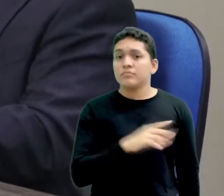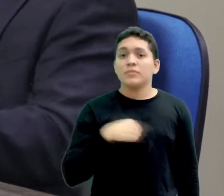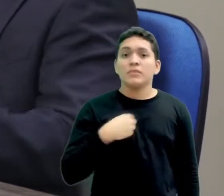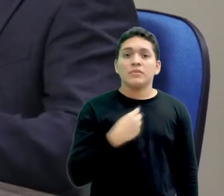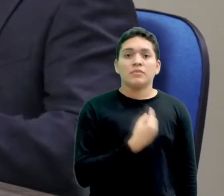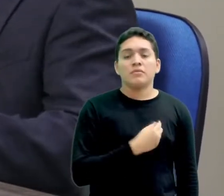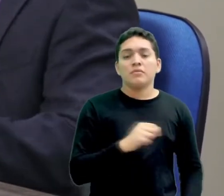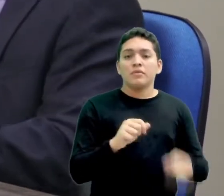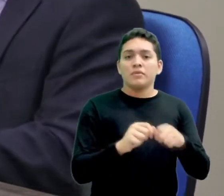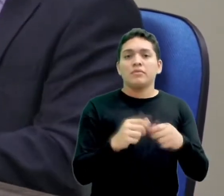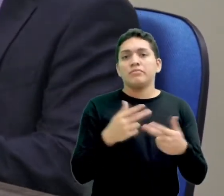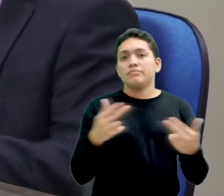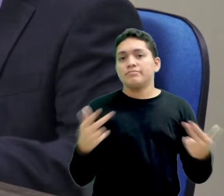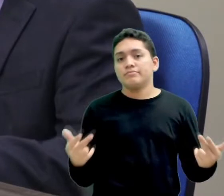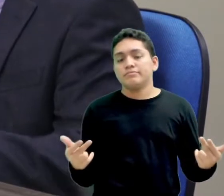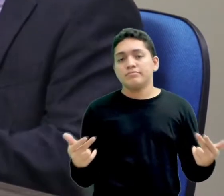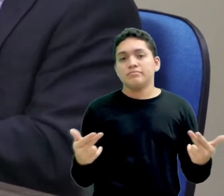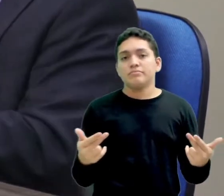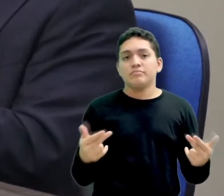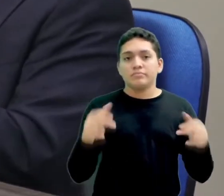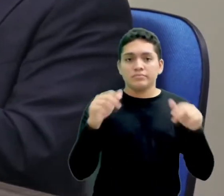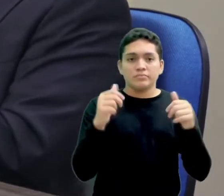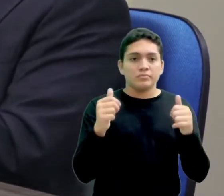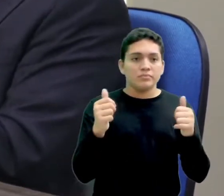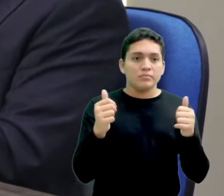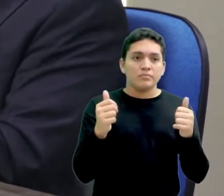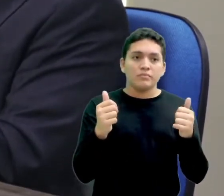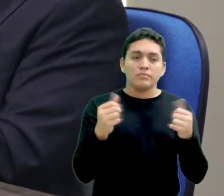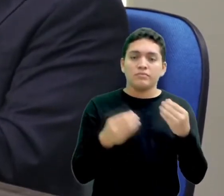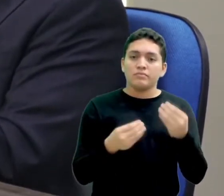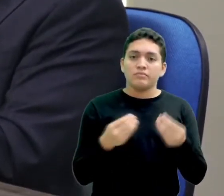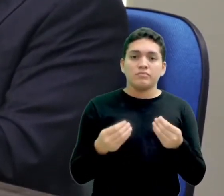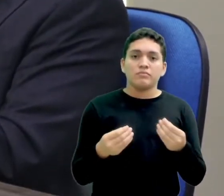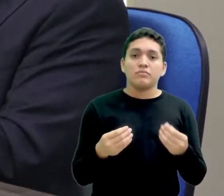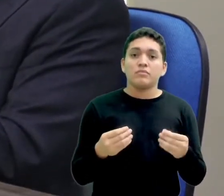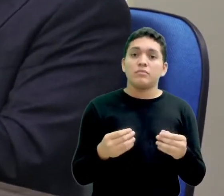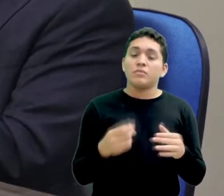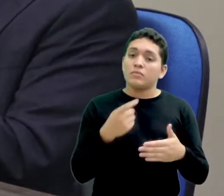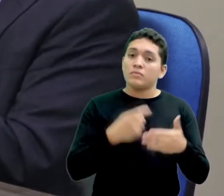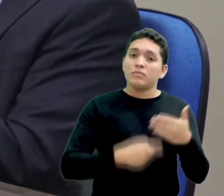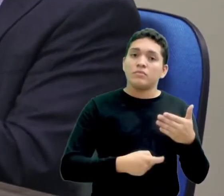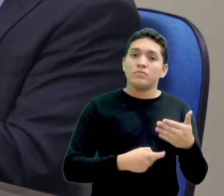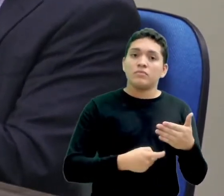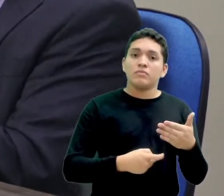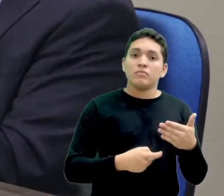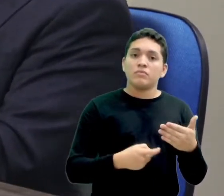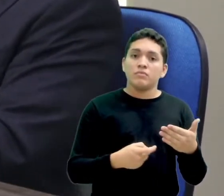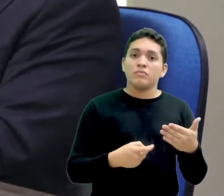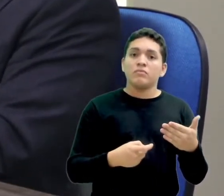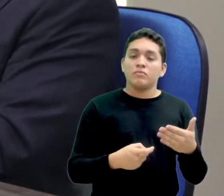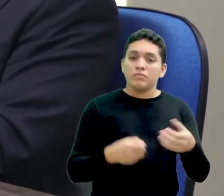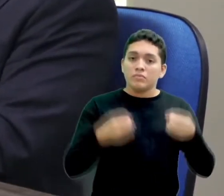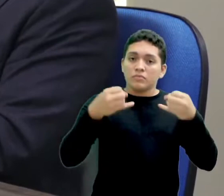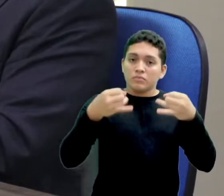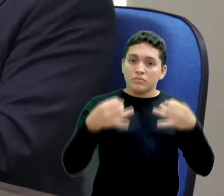vamos fazer alguma coisa, de forma alguma. O que o texto ele se refere é um